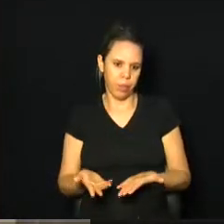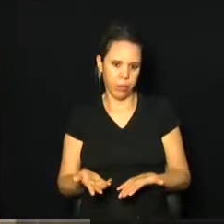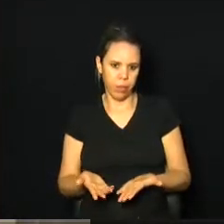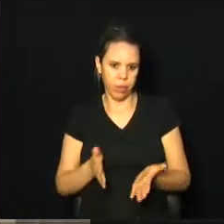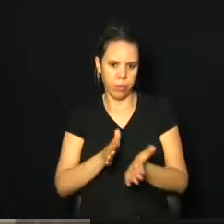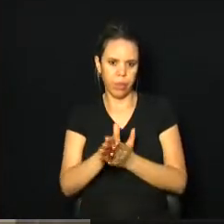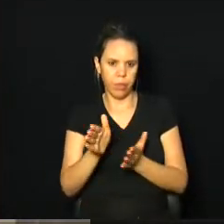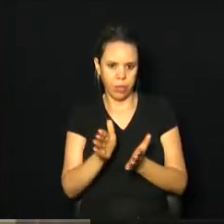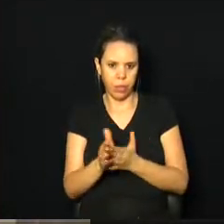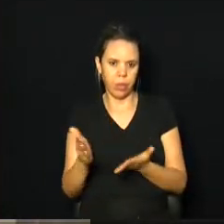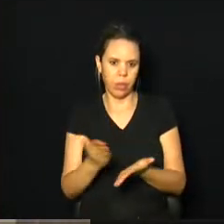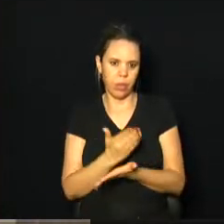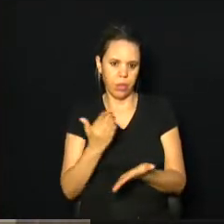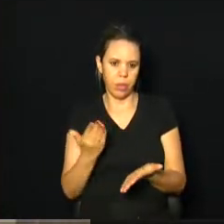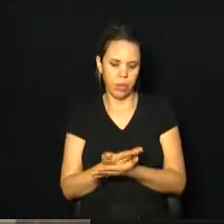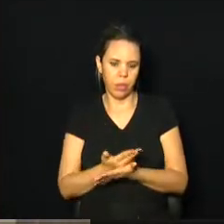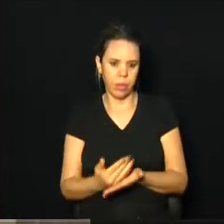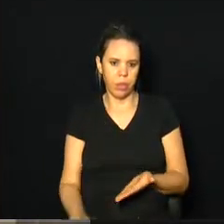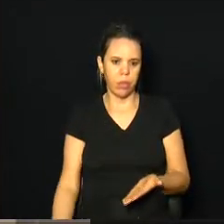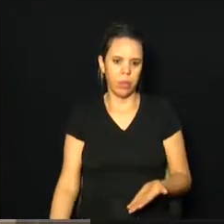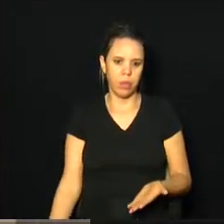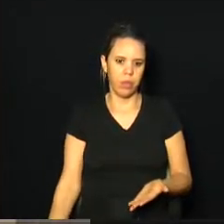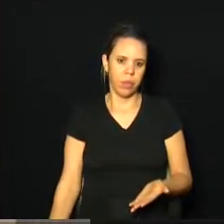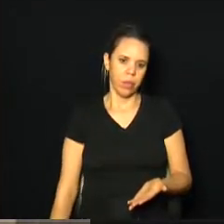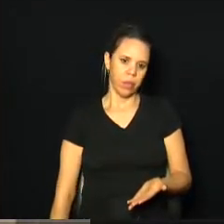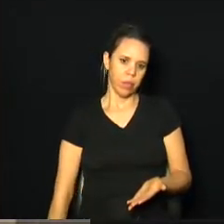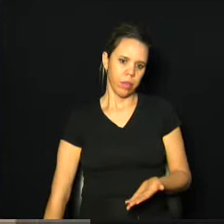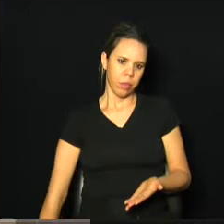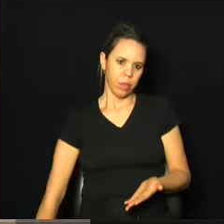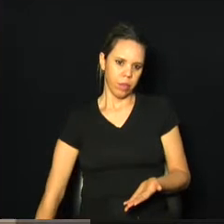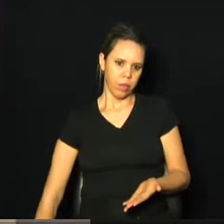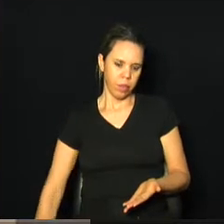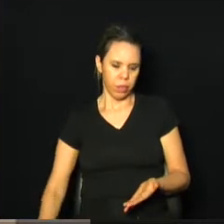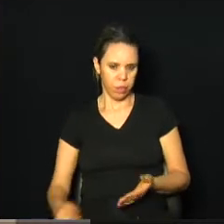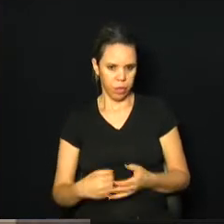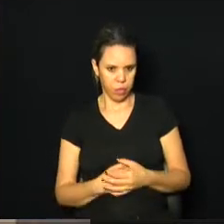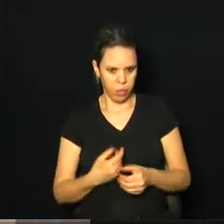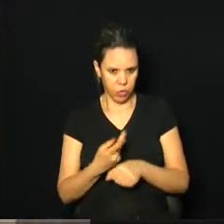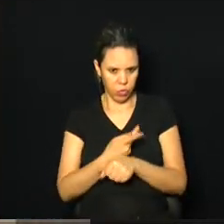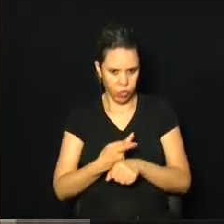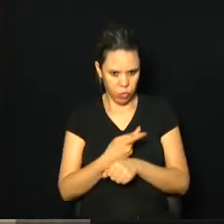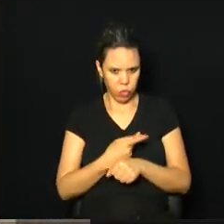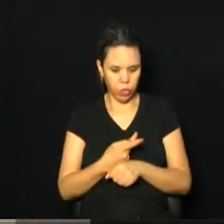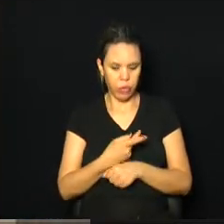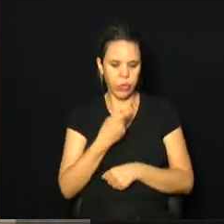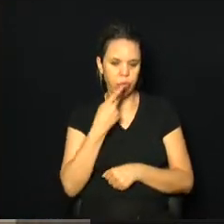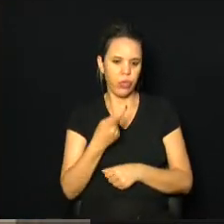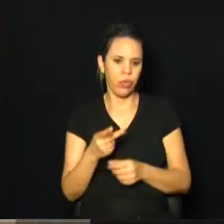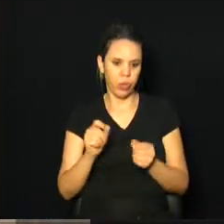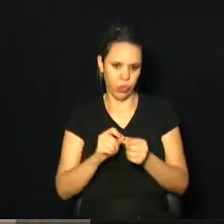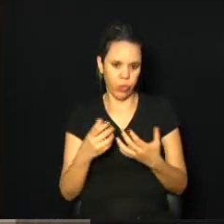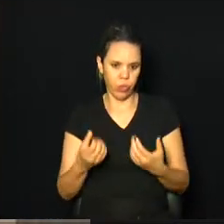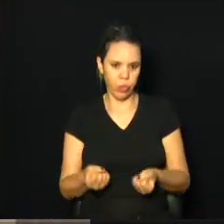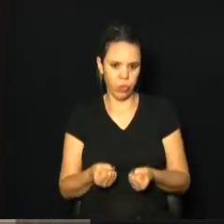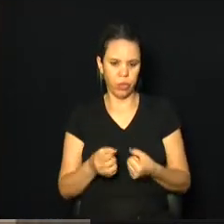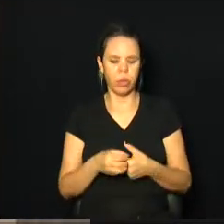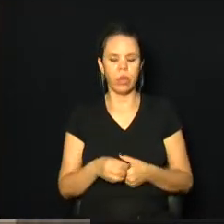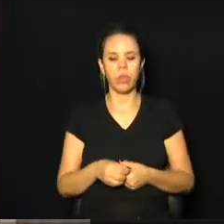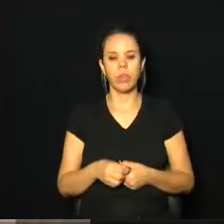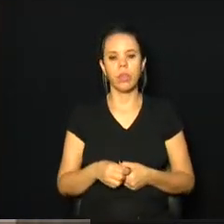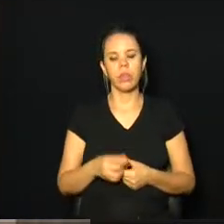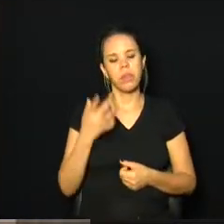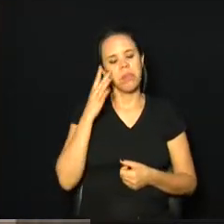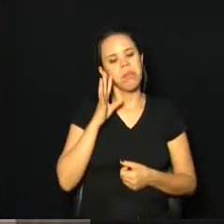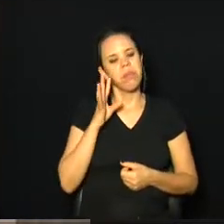lá do Chiniachic lá, editora Gente, nos procurou e eu falei, bom, vamos fazer então. E aí ele achou